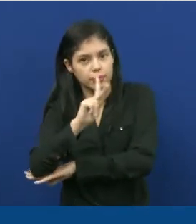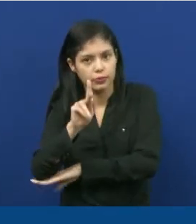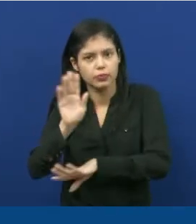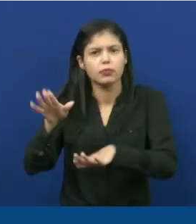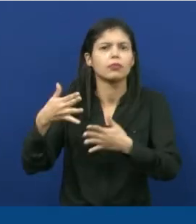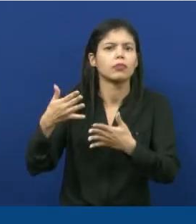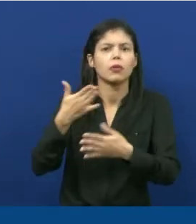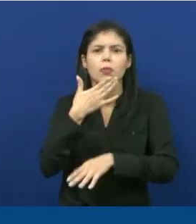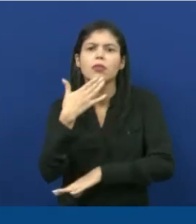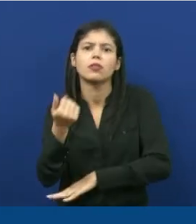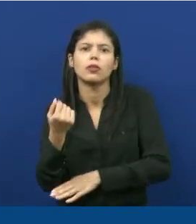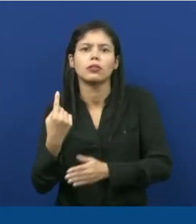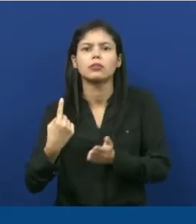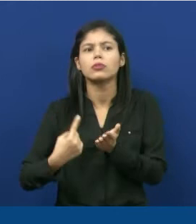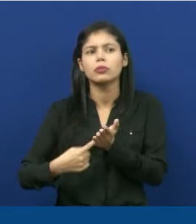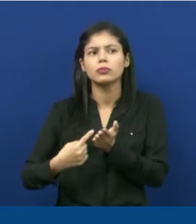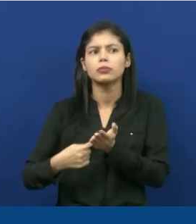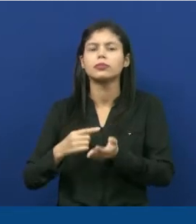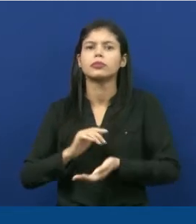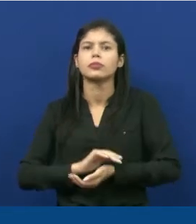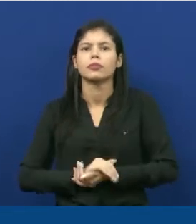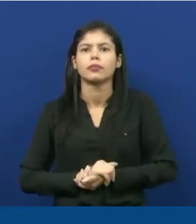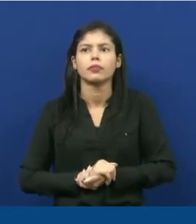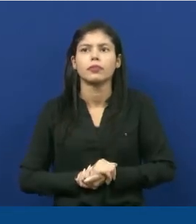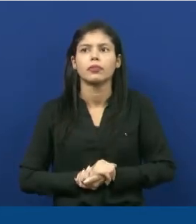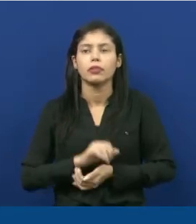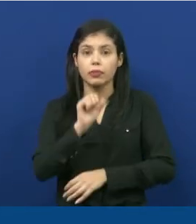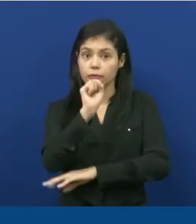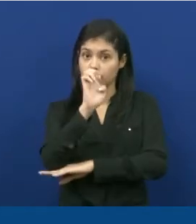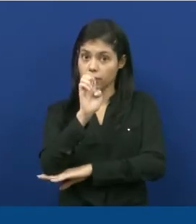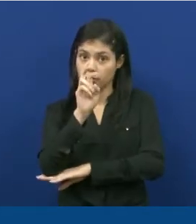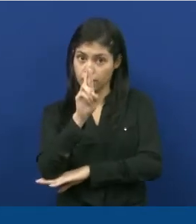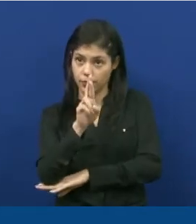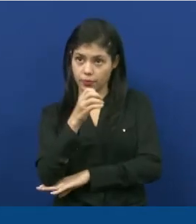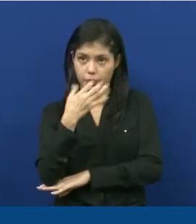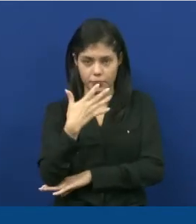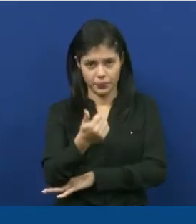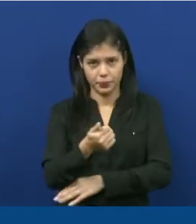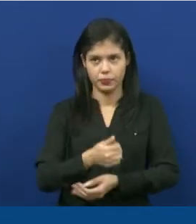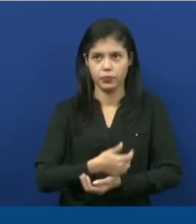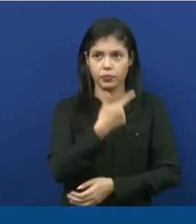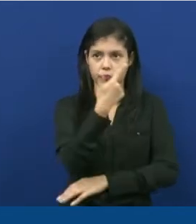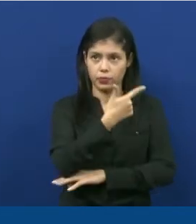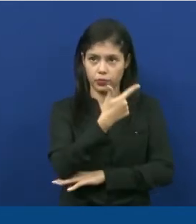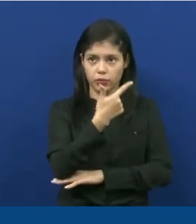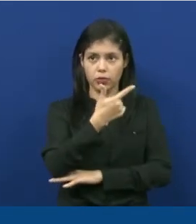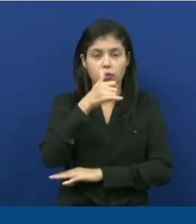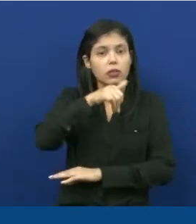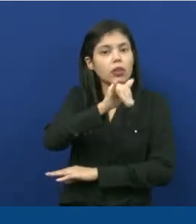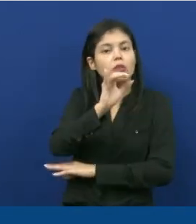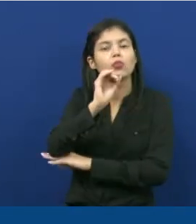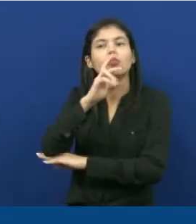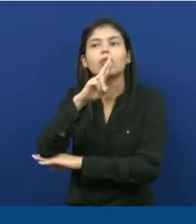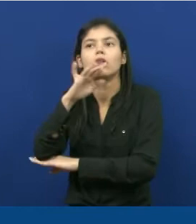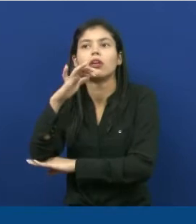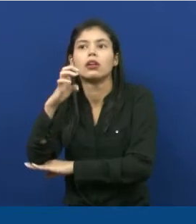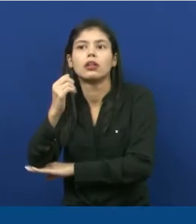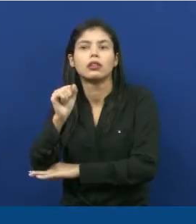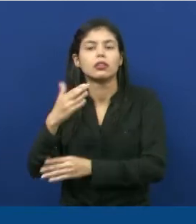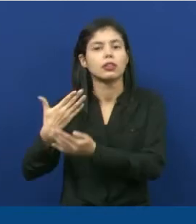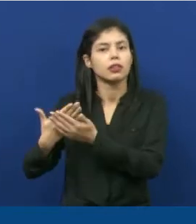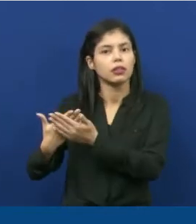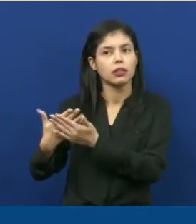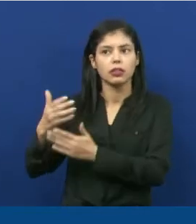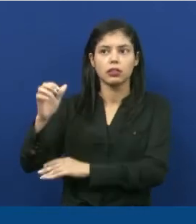quê? É sentido de verbo ser, né? Muito bem. A frase 2. You are a